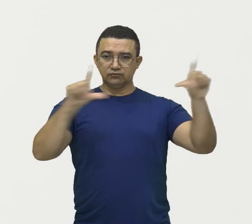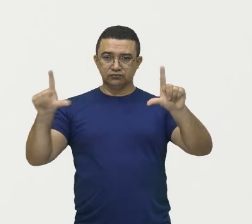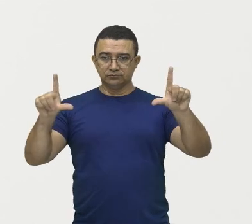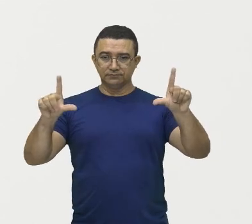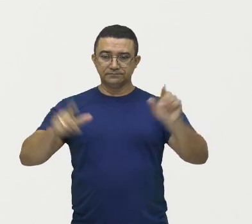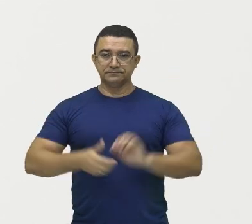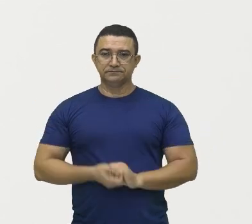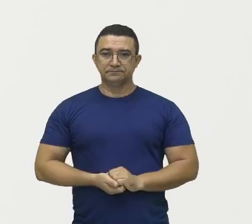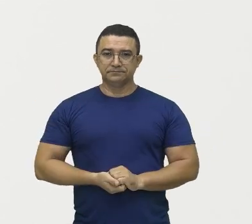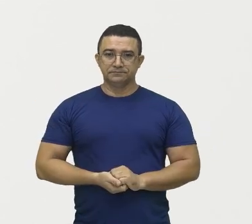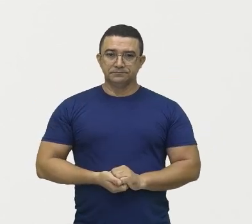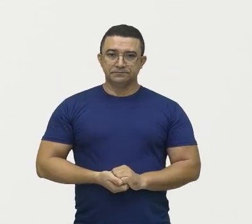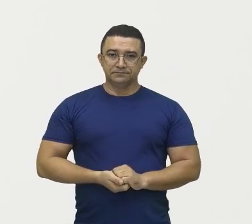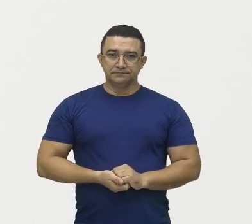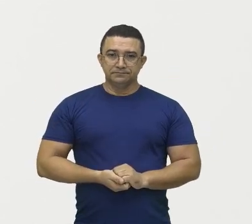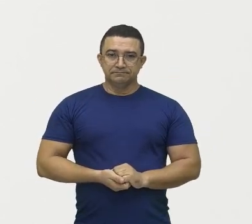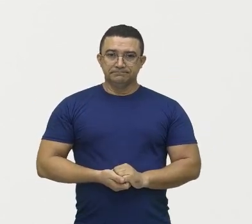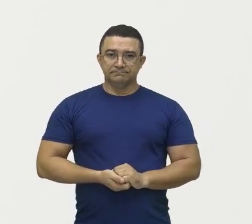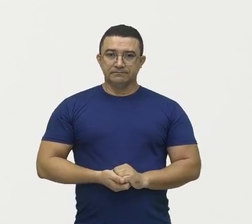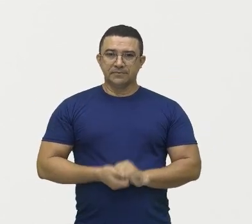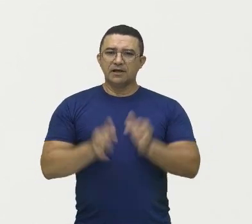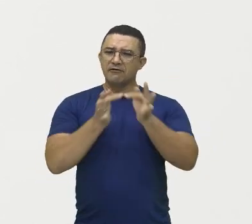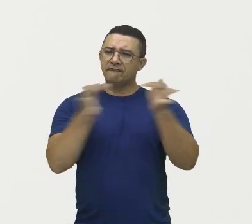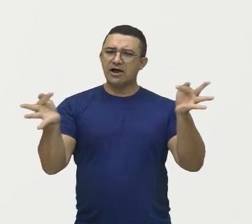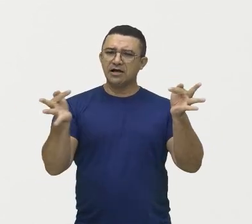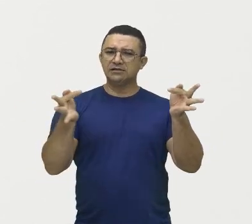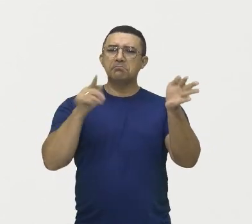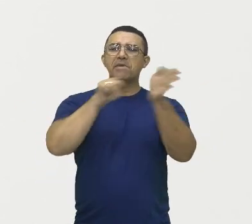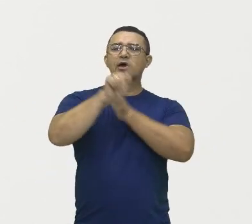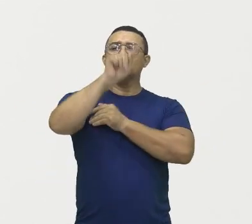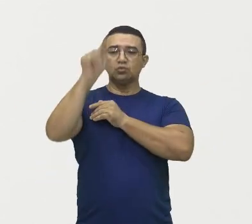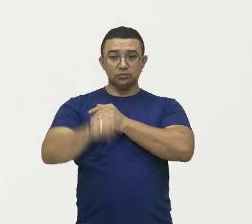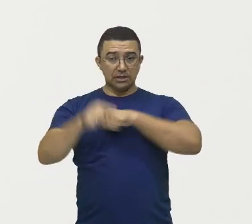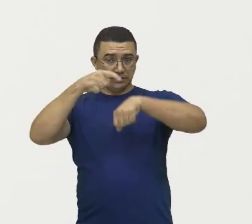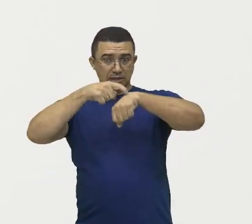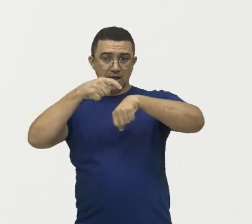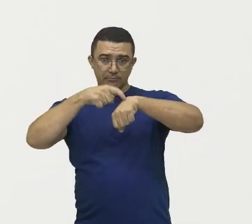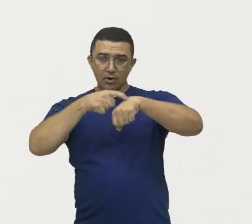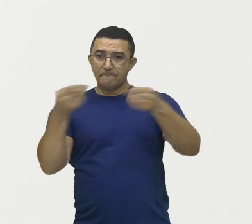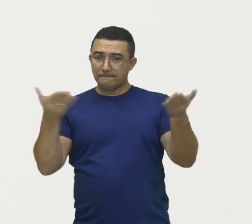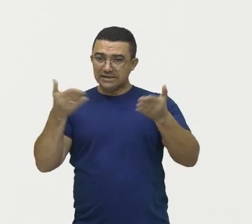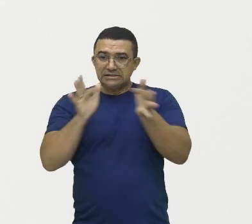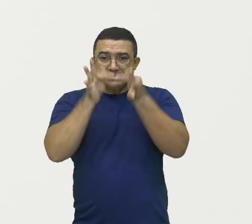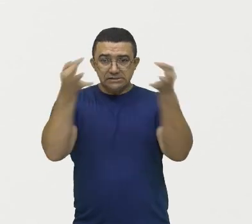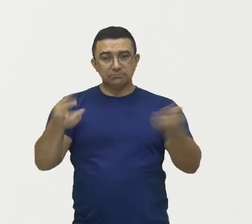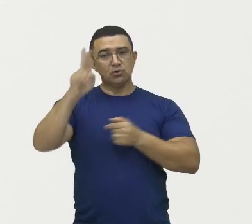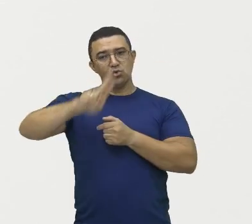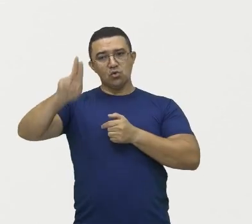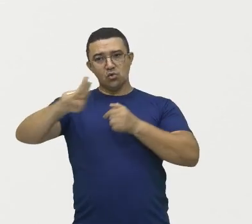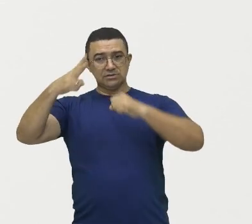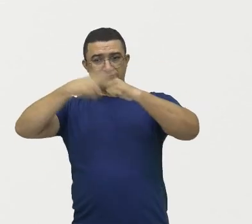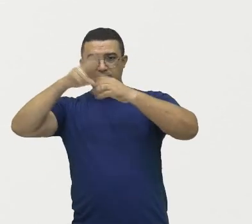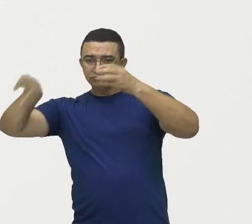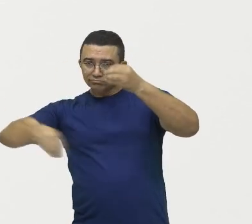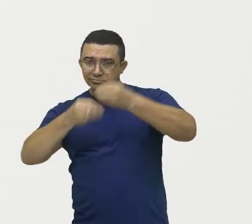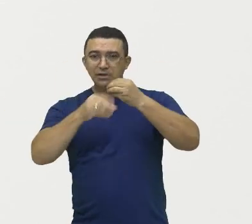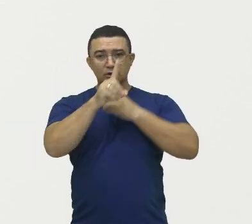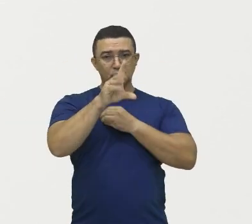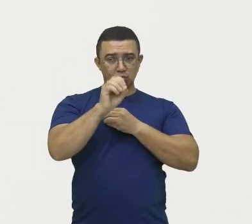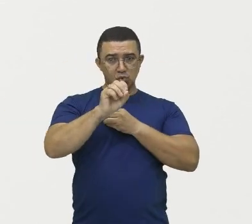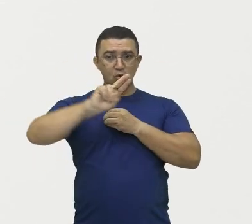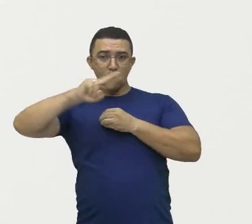comentário? Então, nas frases interrogativas do Simple Present, usaremos os auxiliares do or does antes do